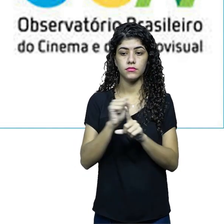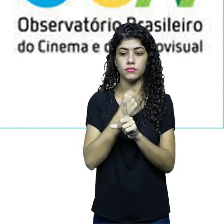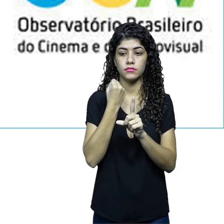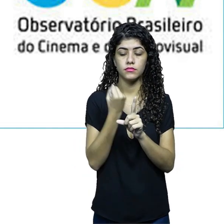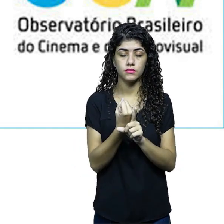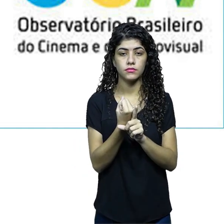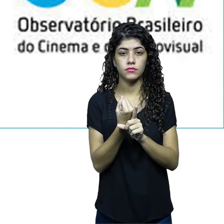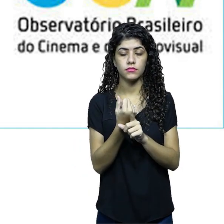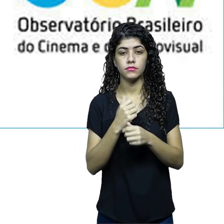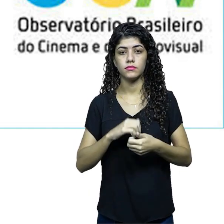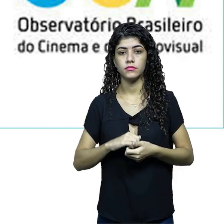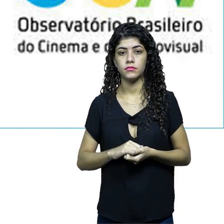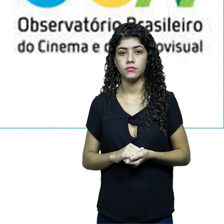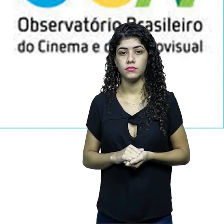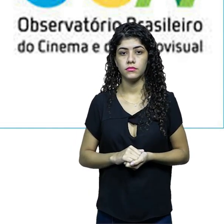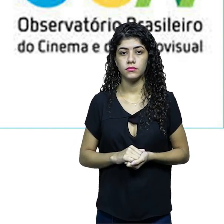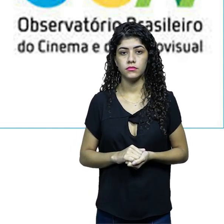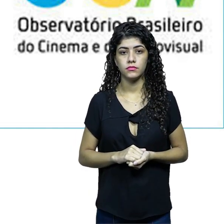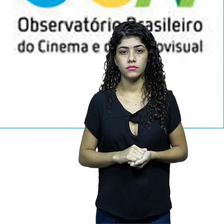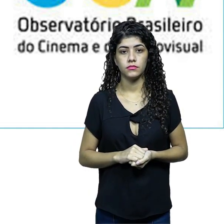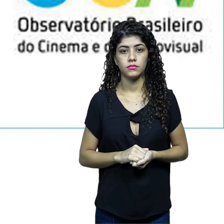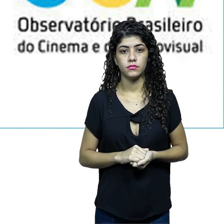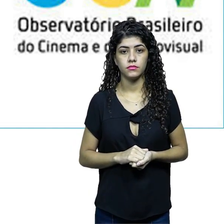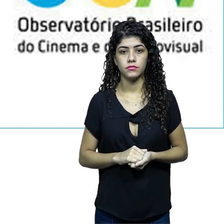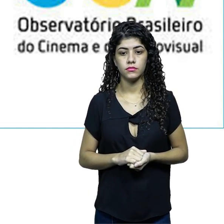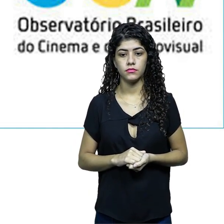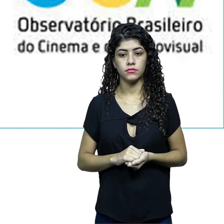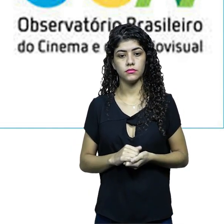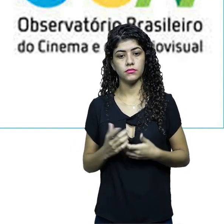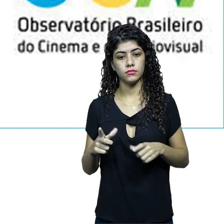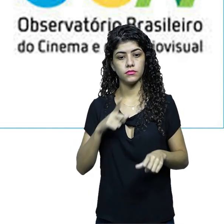e disponibilizadas à sociedade pelo OCA.